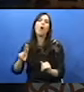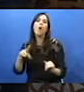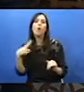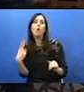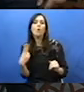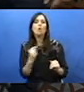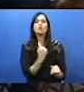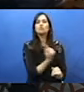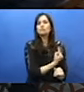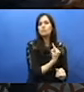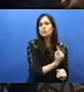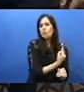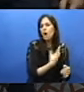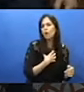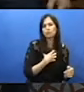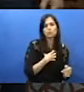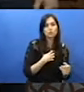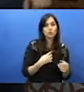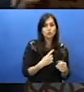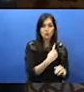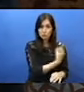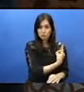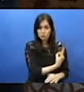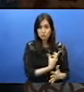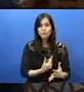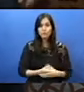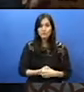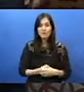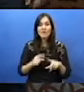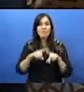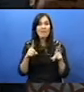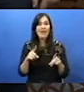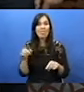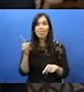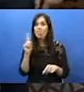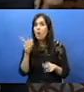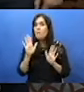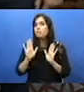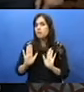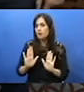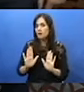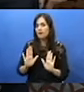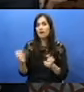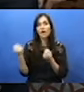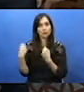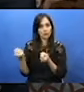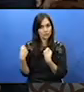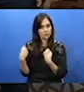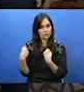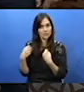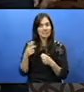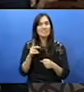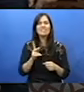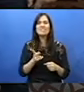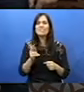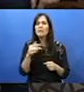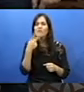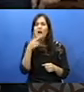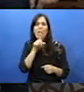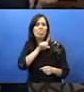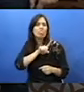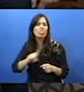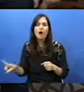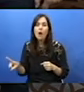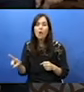casa, de uma forma isolada, de uma forma individualizada, mas não deixem de praticar e, lógico, diga sempre não às drogas,